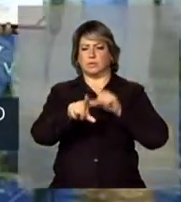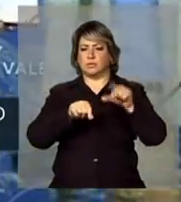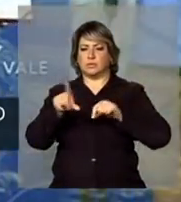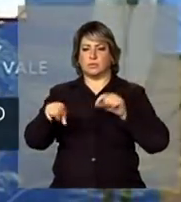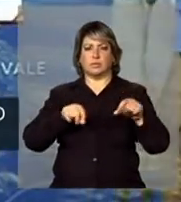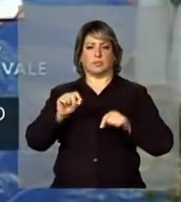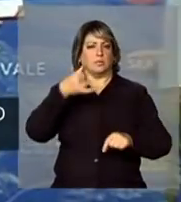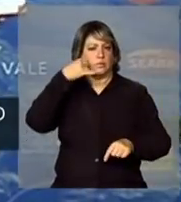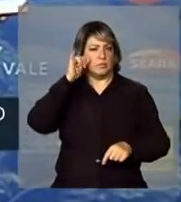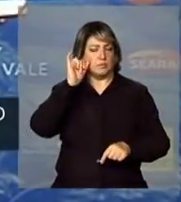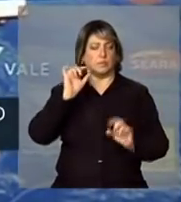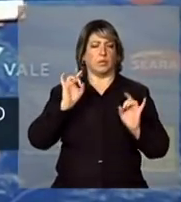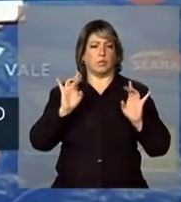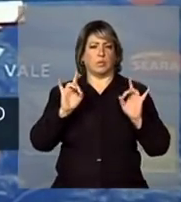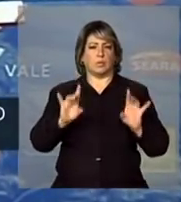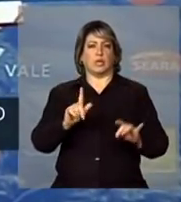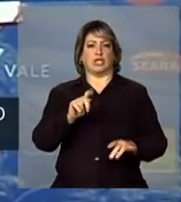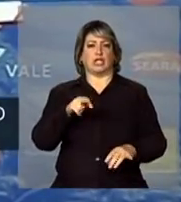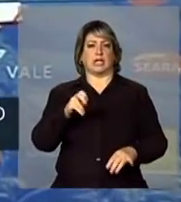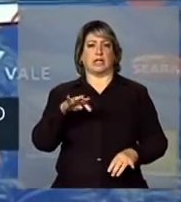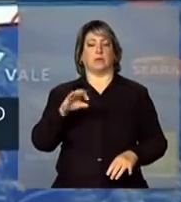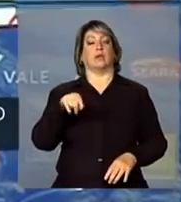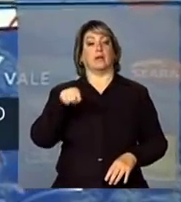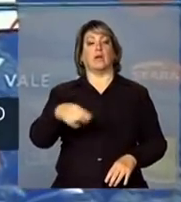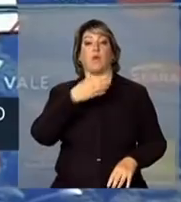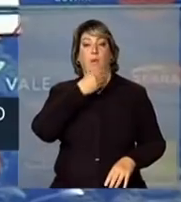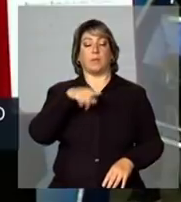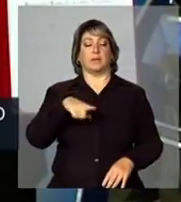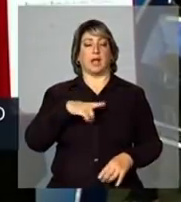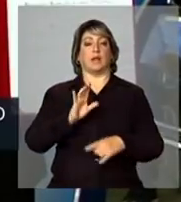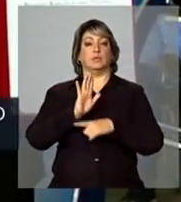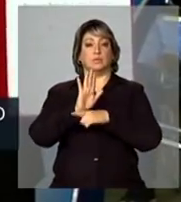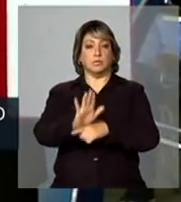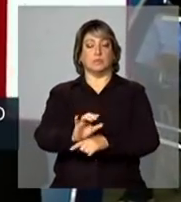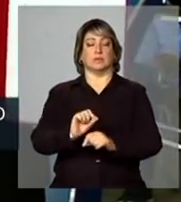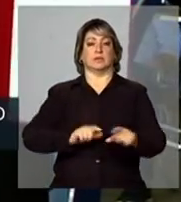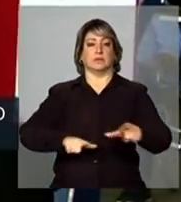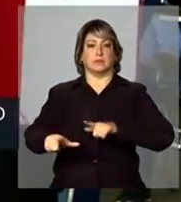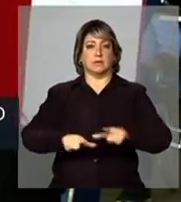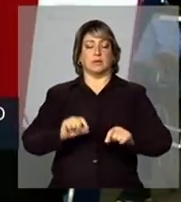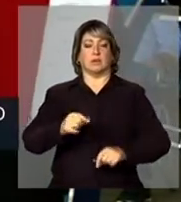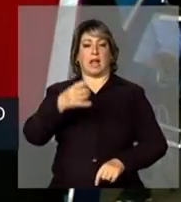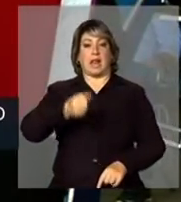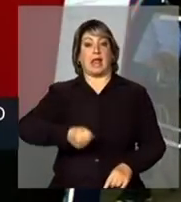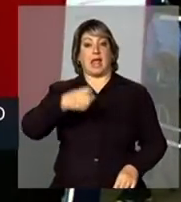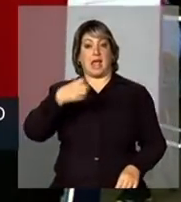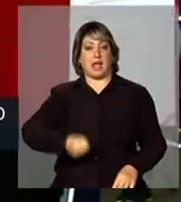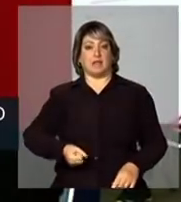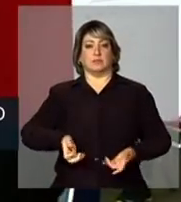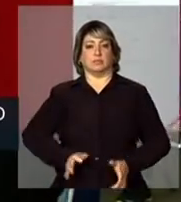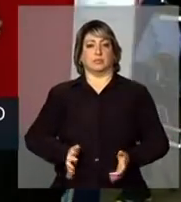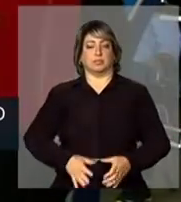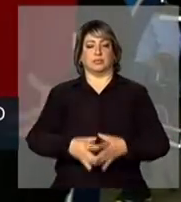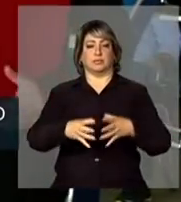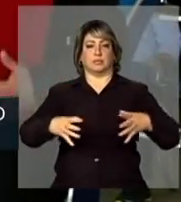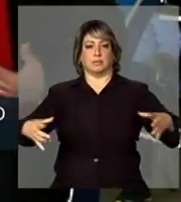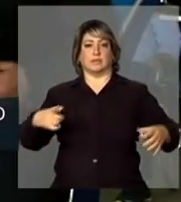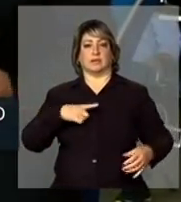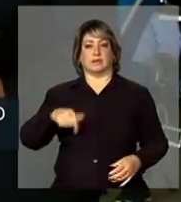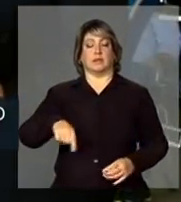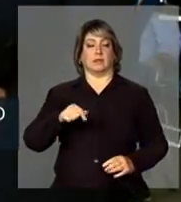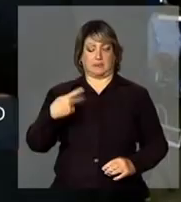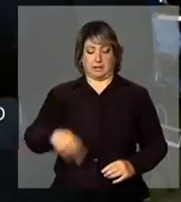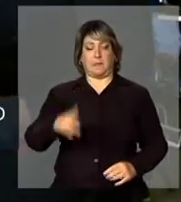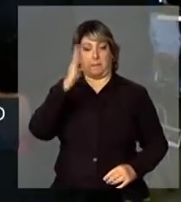valor genético, Quincão tem contribuído para o melhoramento da produção leiteira nacional e internacional.